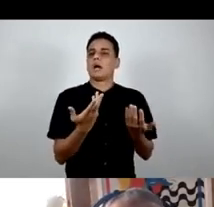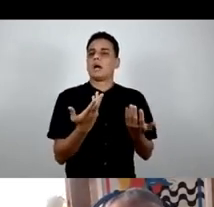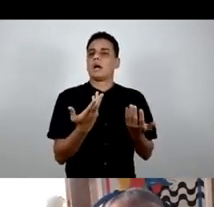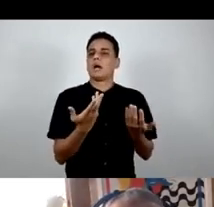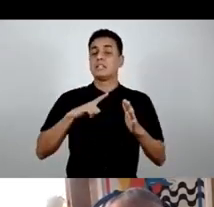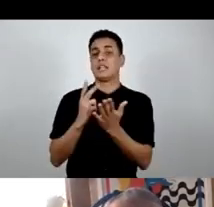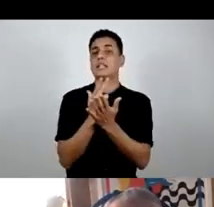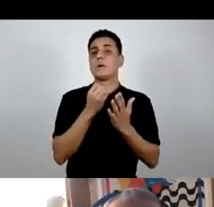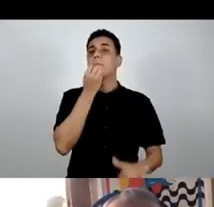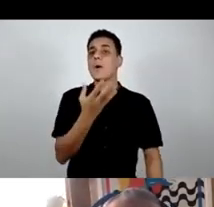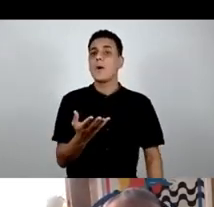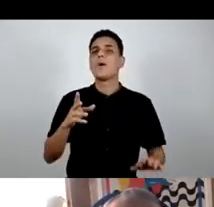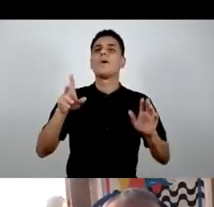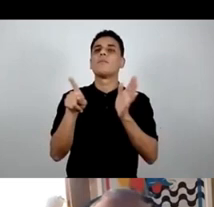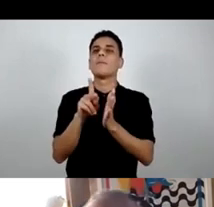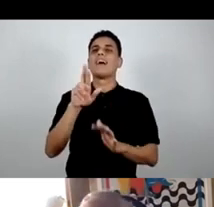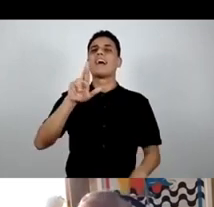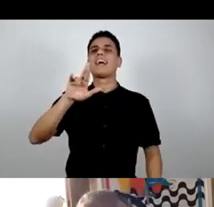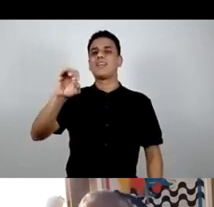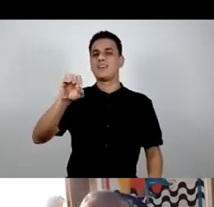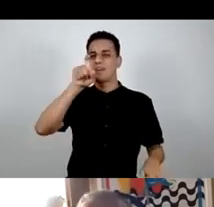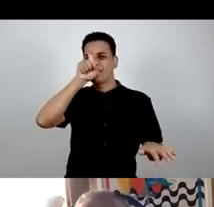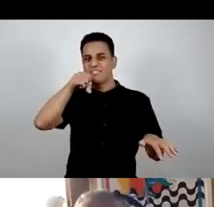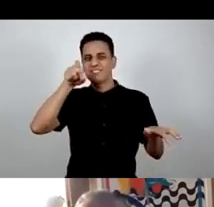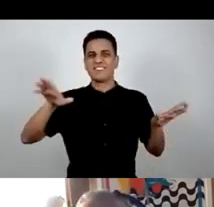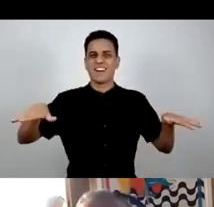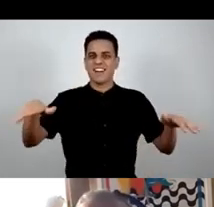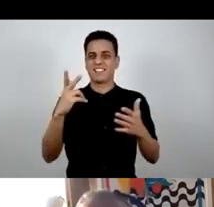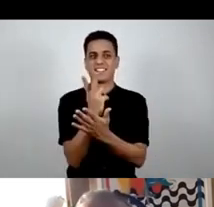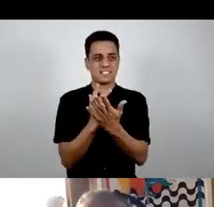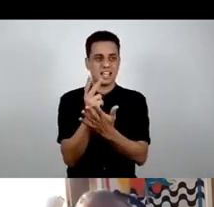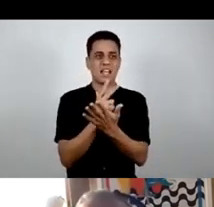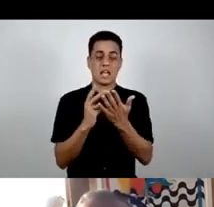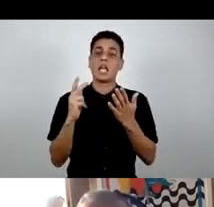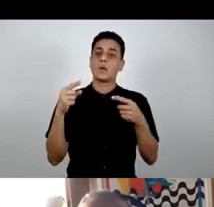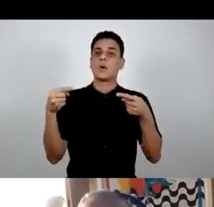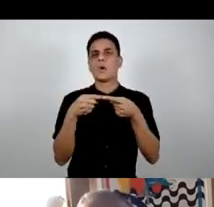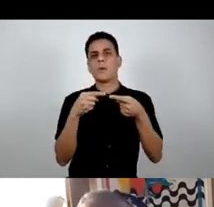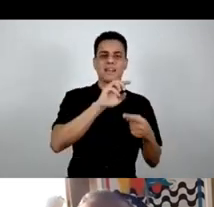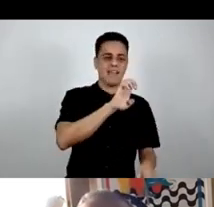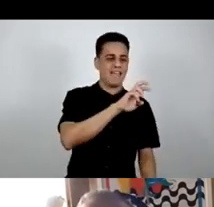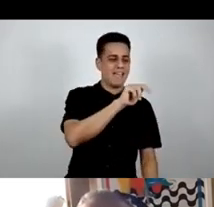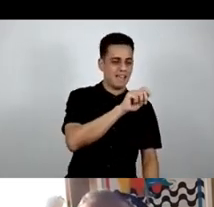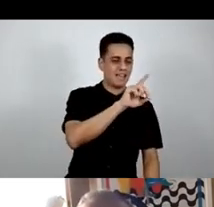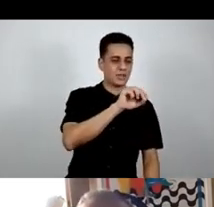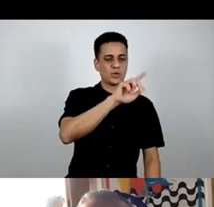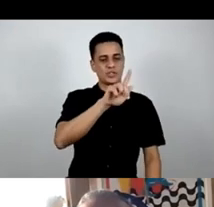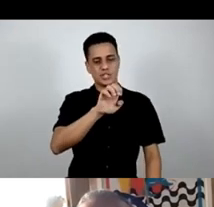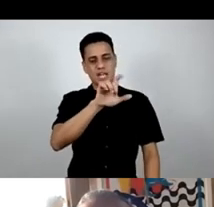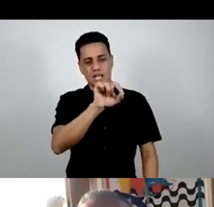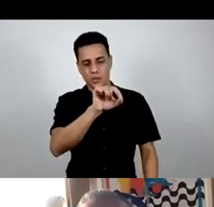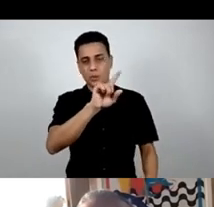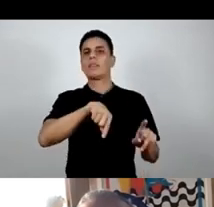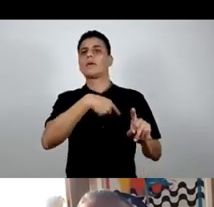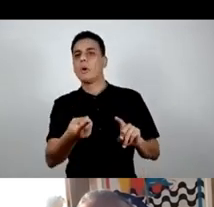sobre o Rio de Janeiro, um pássaro no Rio de Janeiro, né? Um desenho animado que vem um pouco da era do gelo, depois passa para os trópicos, aquilo